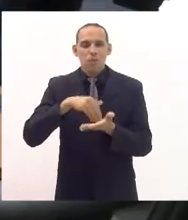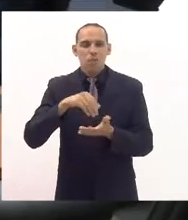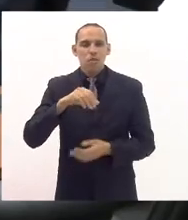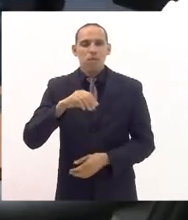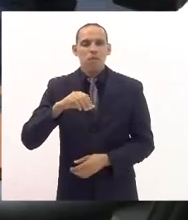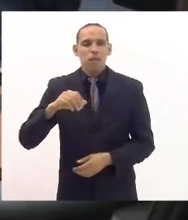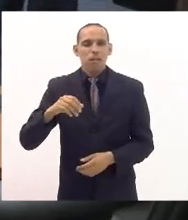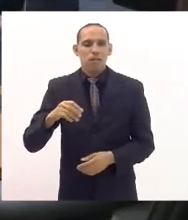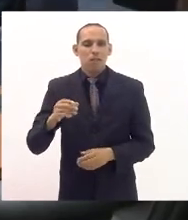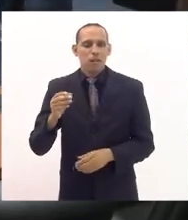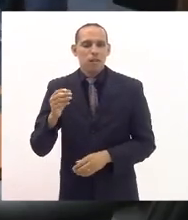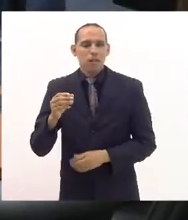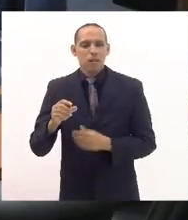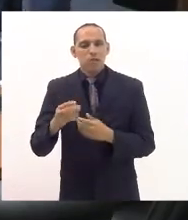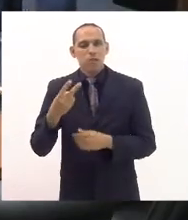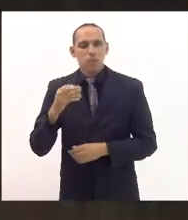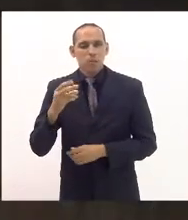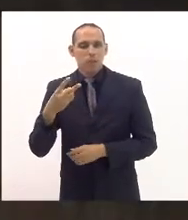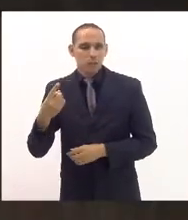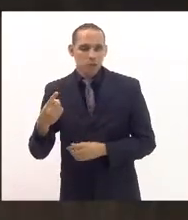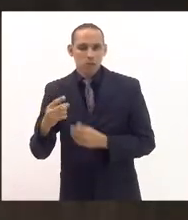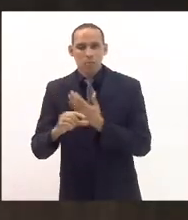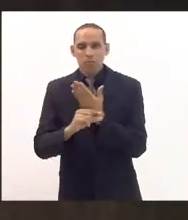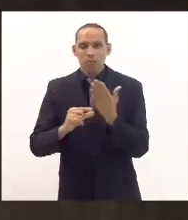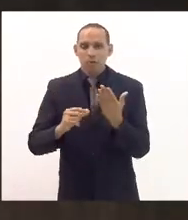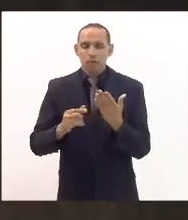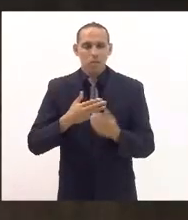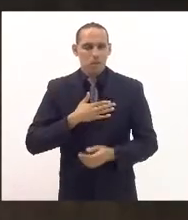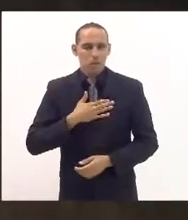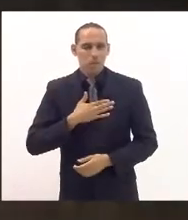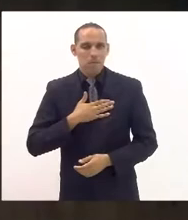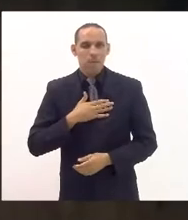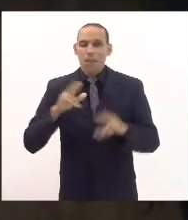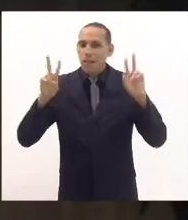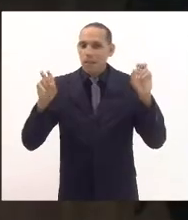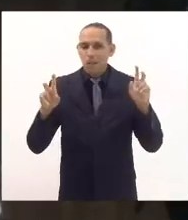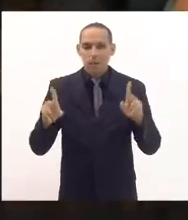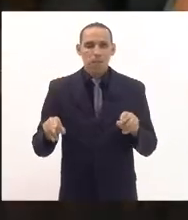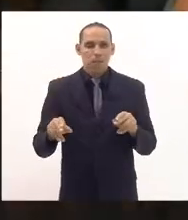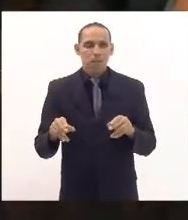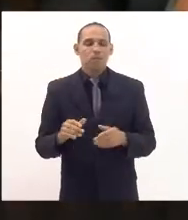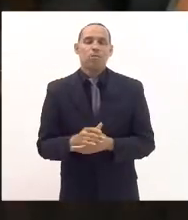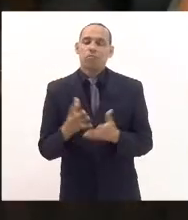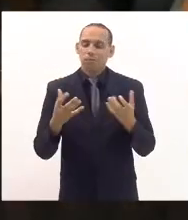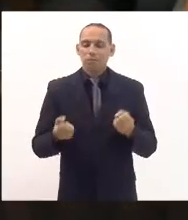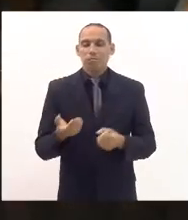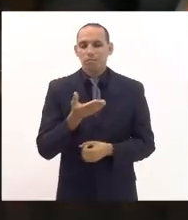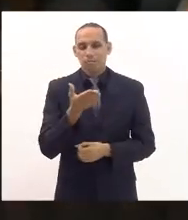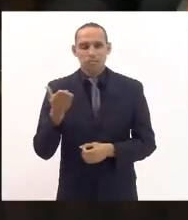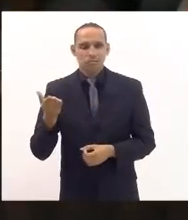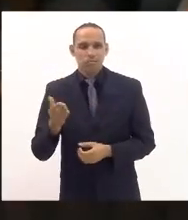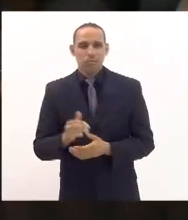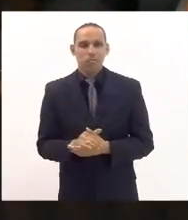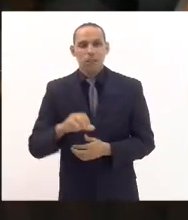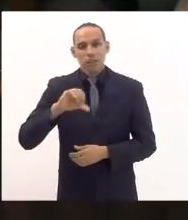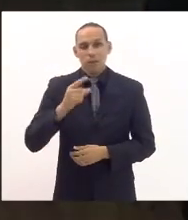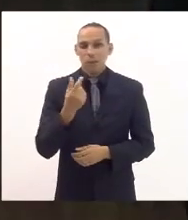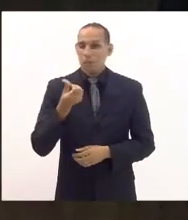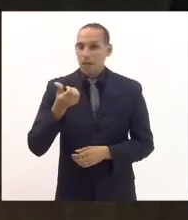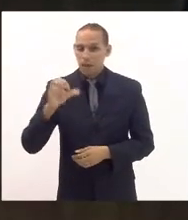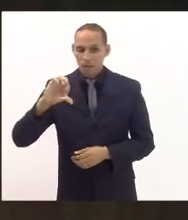2021 é de minha autoria e trata sobre o mesmo tema a presidência Félix Divaldo fazer Excelência